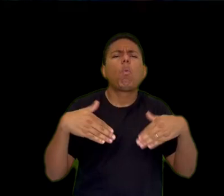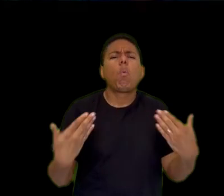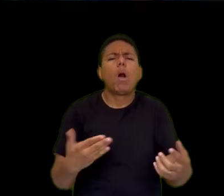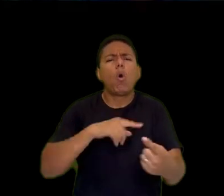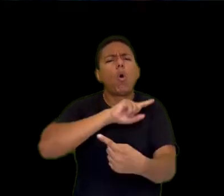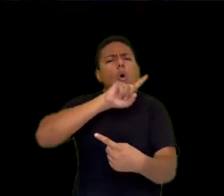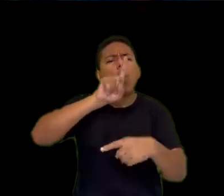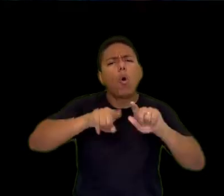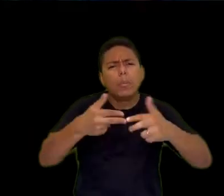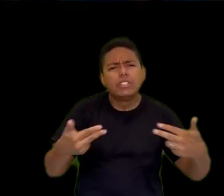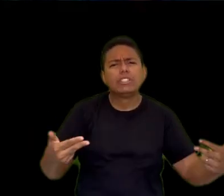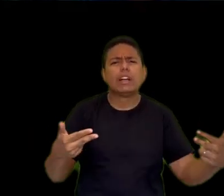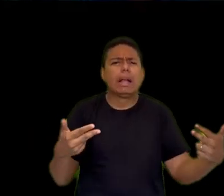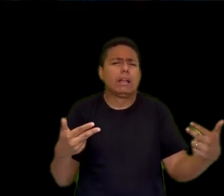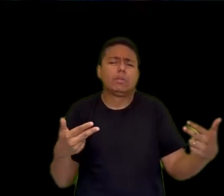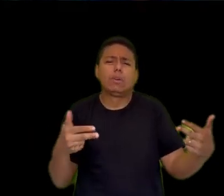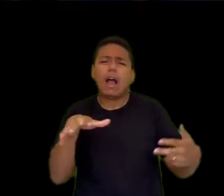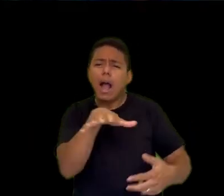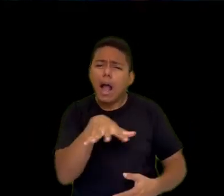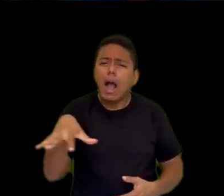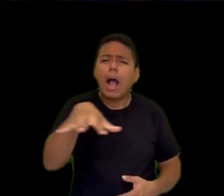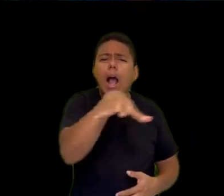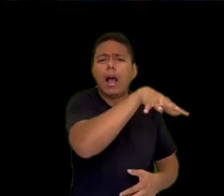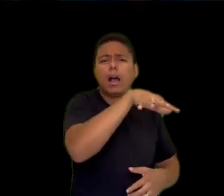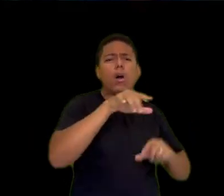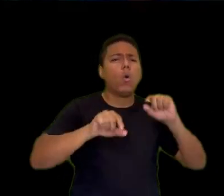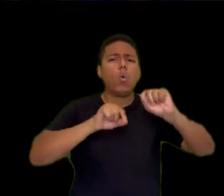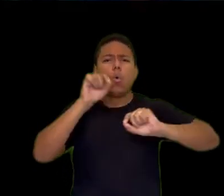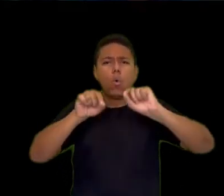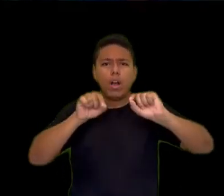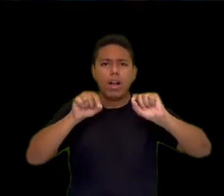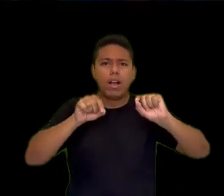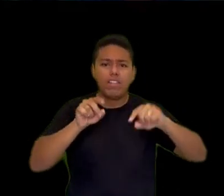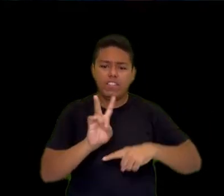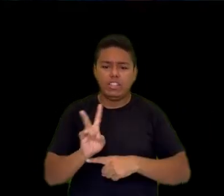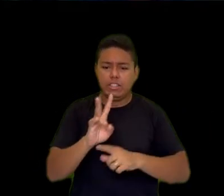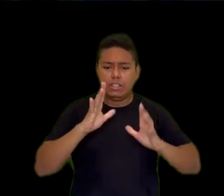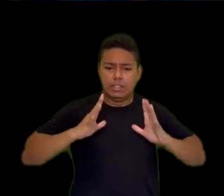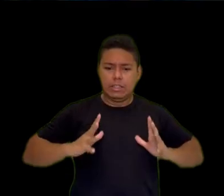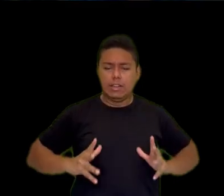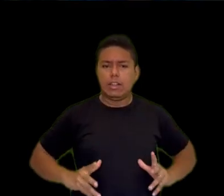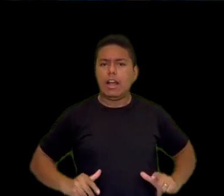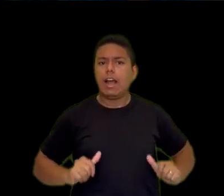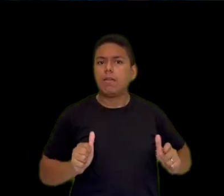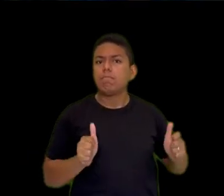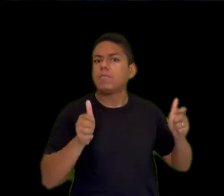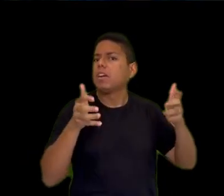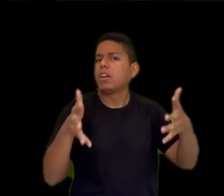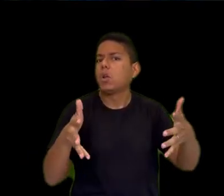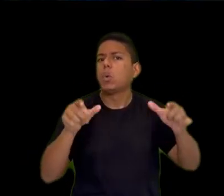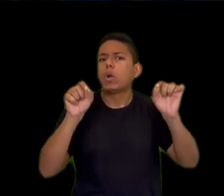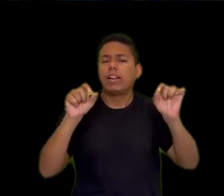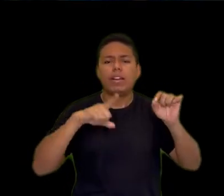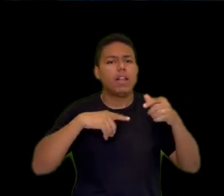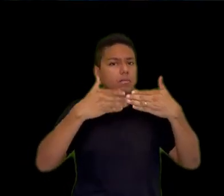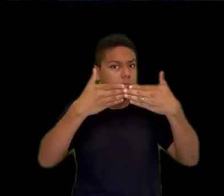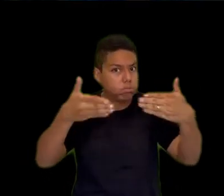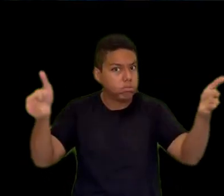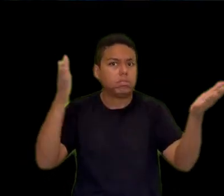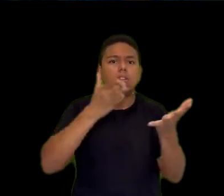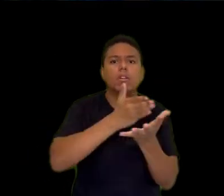de atuação da vigilância sanitária? Gente, é muito vasto. Eu costumo brincar que a gente cuida desde o carro do ovo